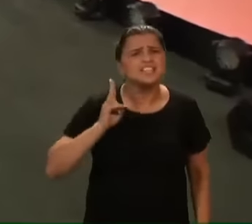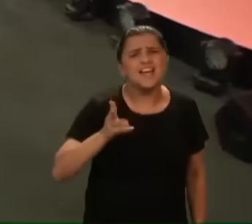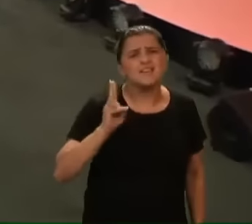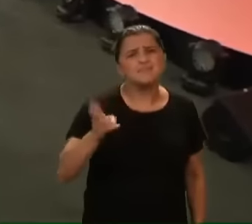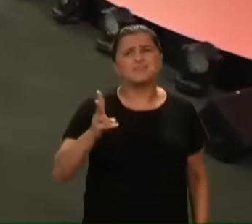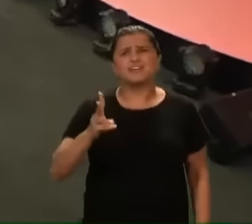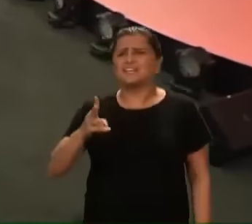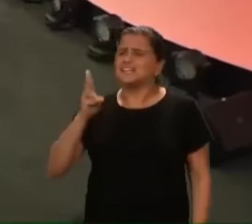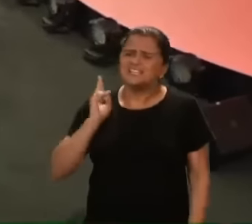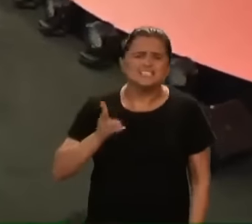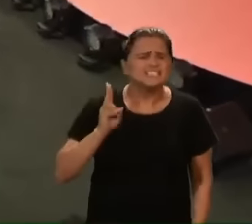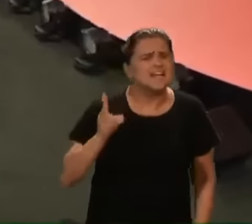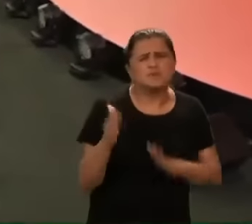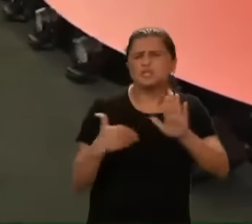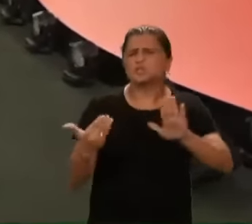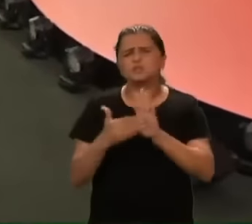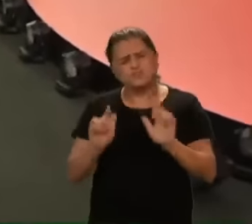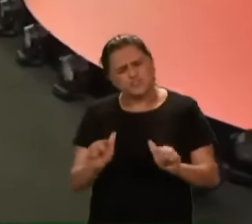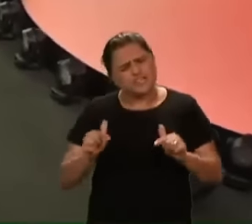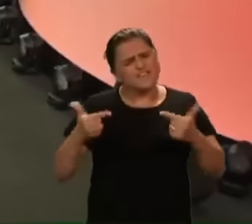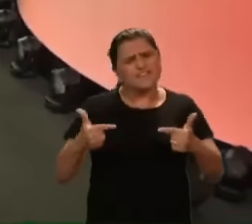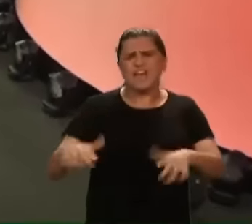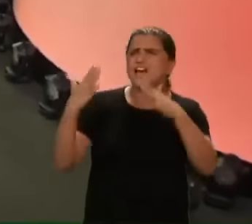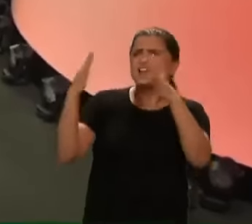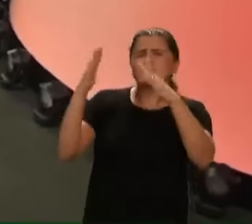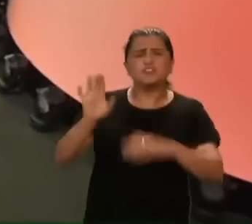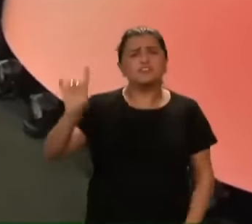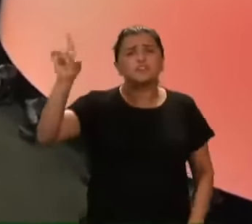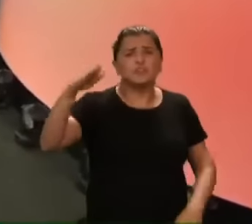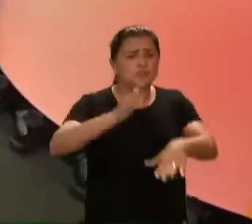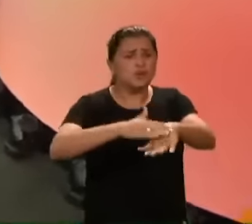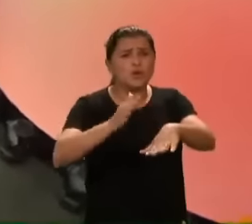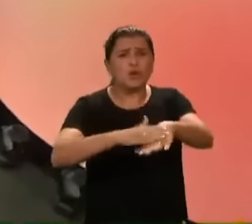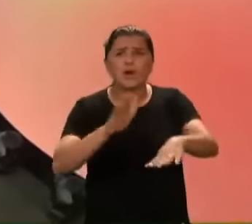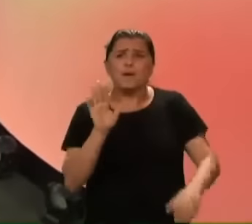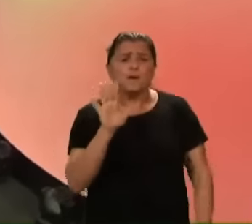tempo, em tudo que você fizer, onde colocar a mão.